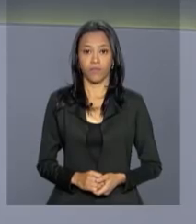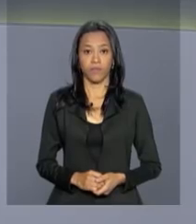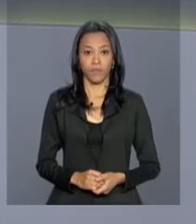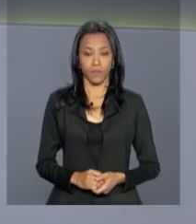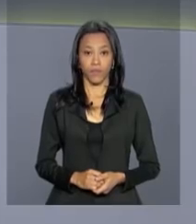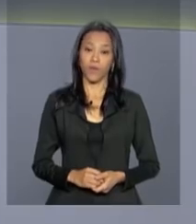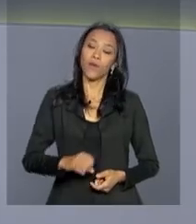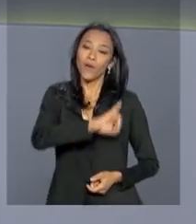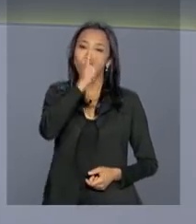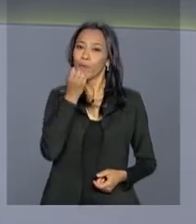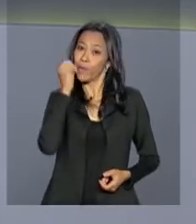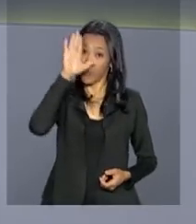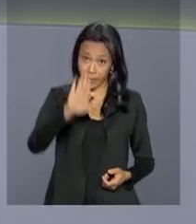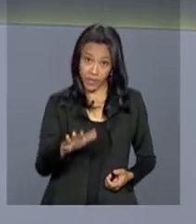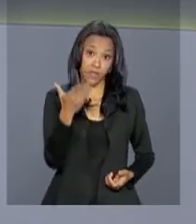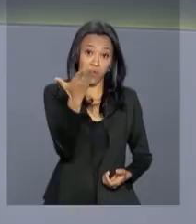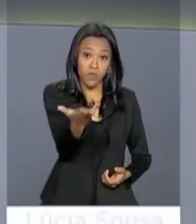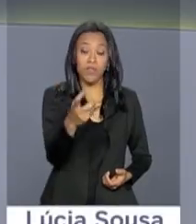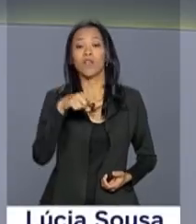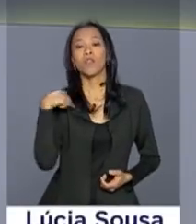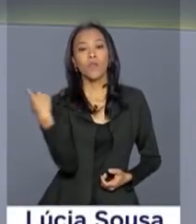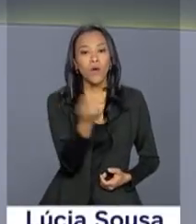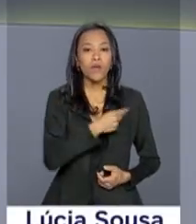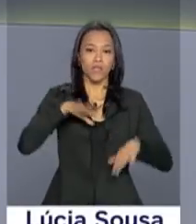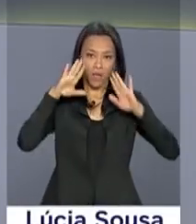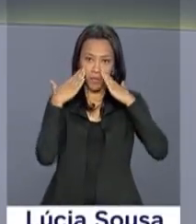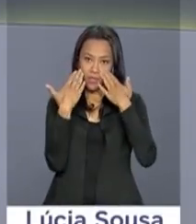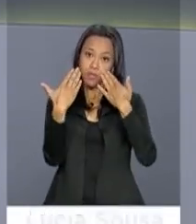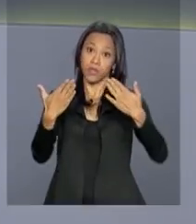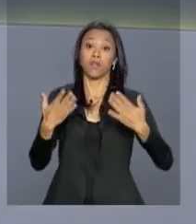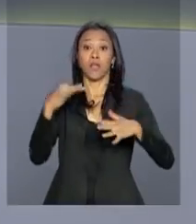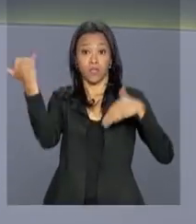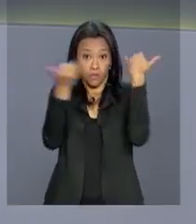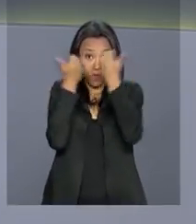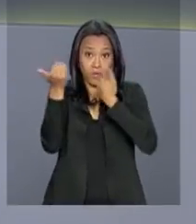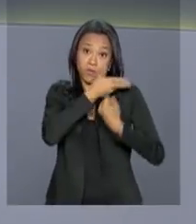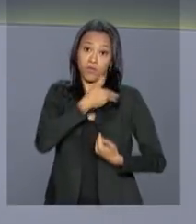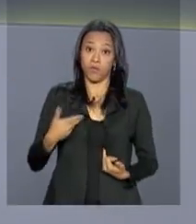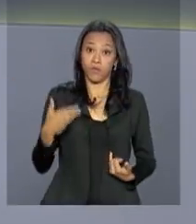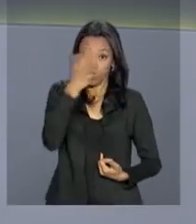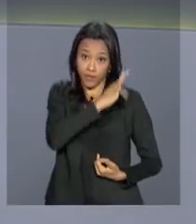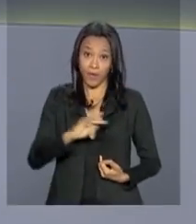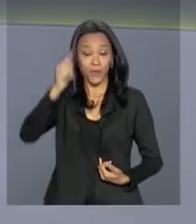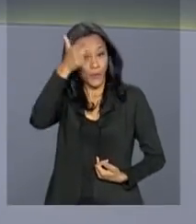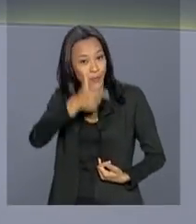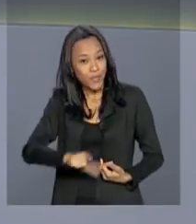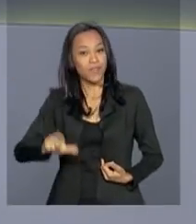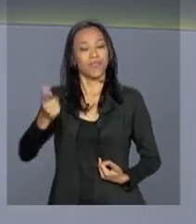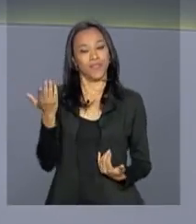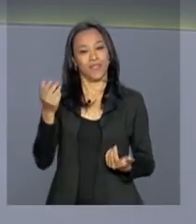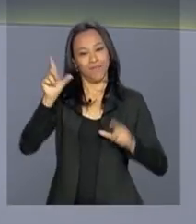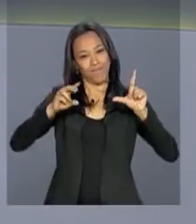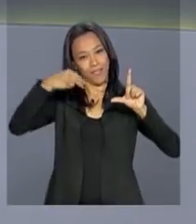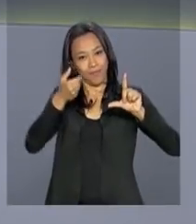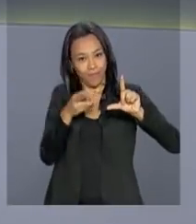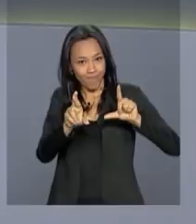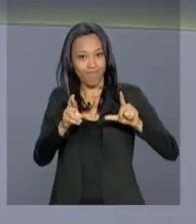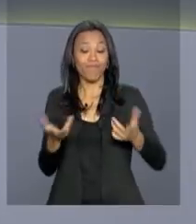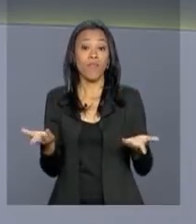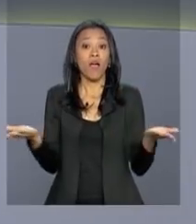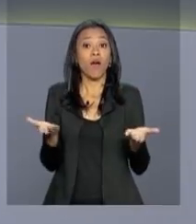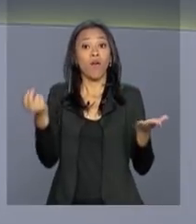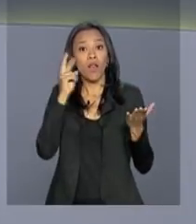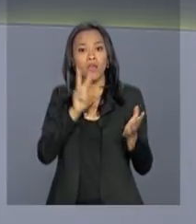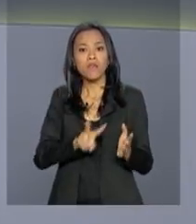olá boa tarde pra você estamos no ar com as notícias do governo federal e mais uma edição do repórter nbr a gente começa com imagens